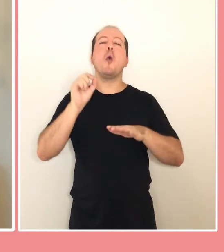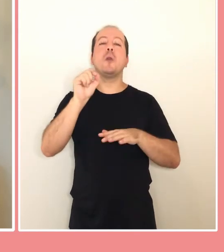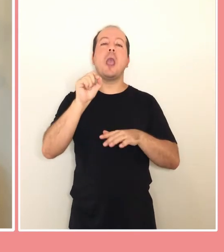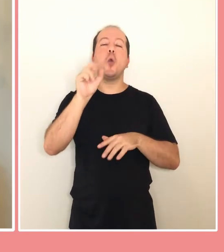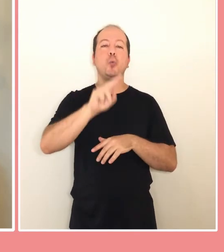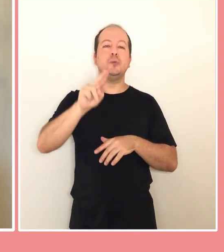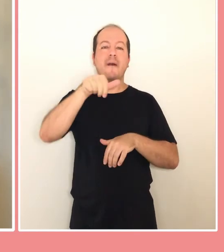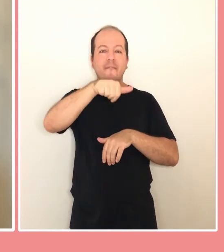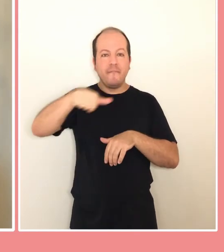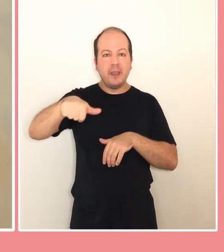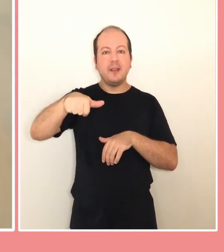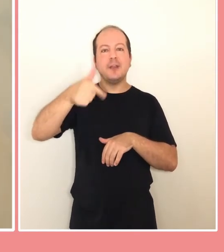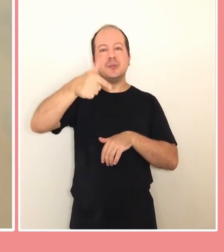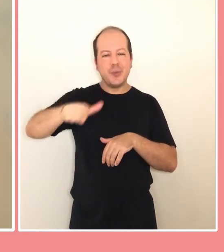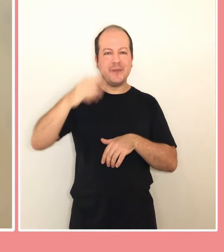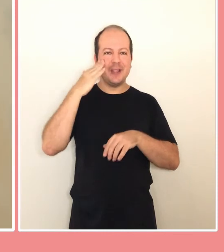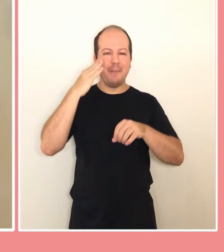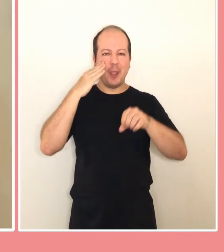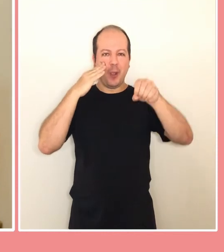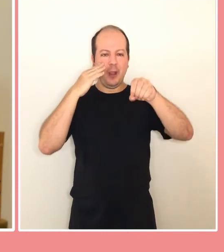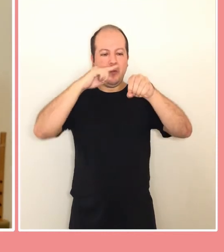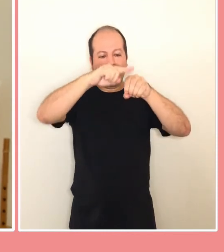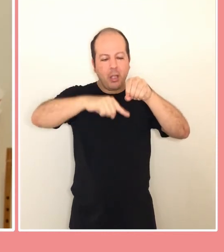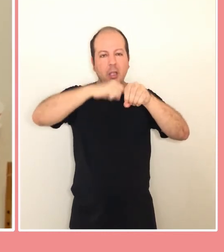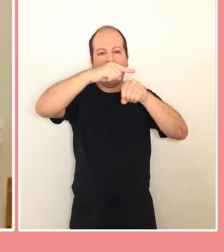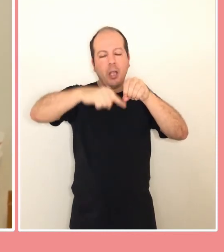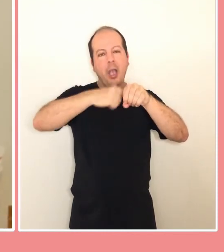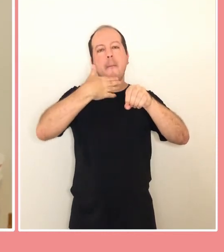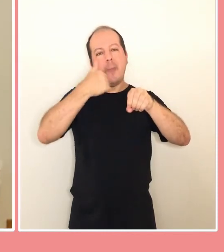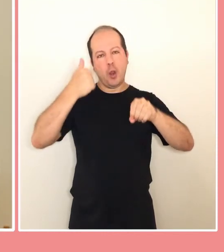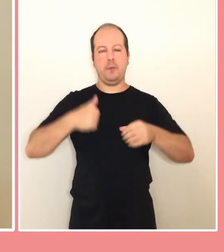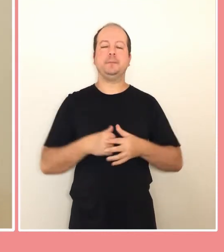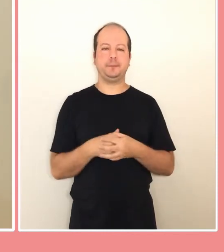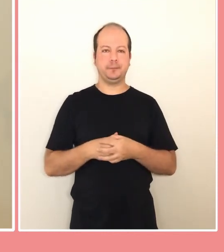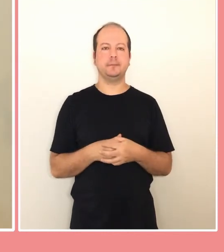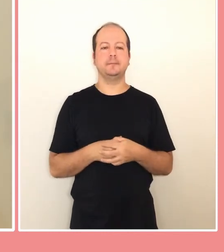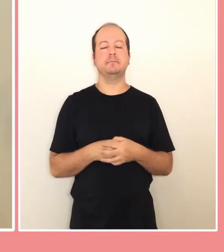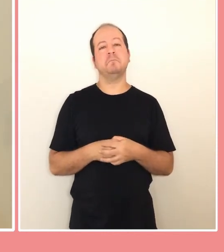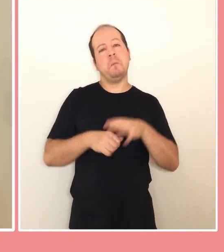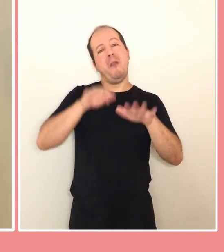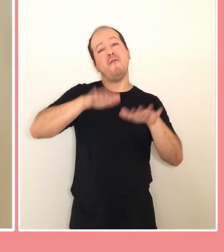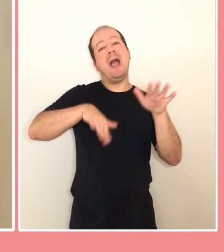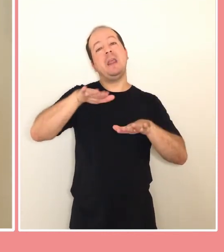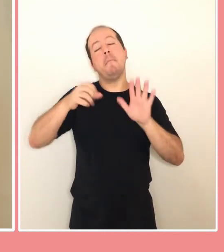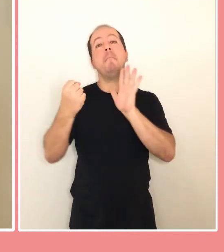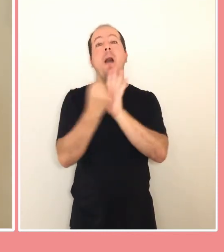fita adesiva. A gente pode aumentar esse diâmetro do cano com a fita, mas isso varia muito